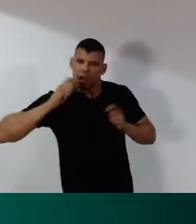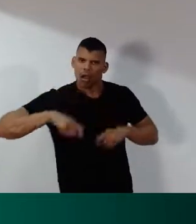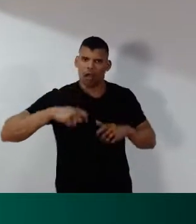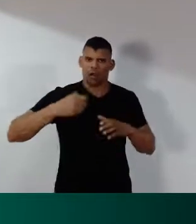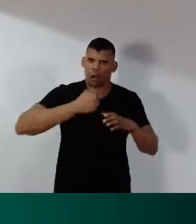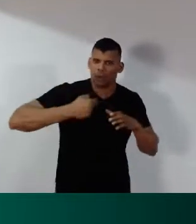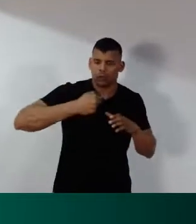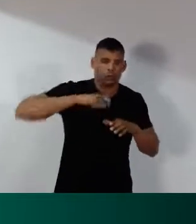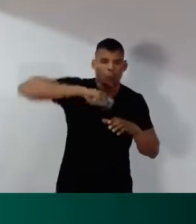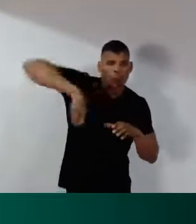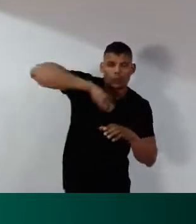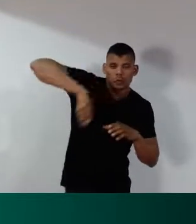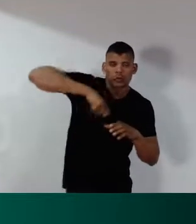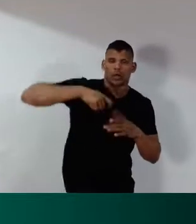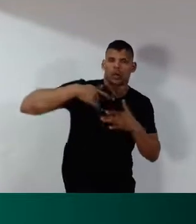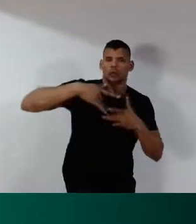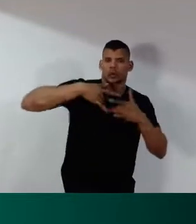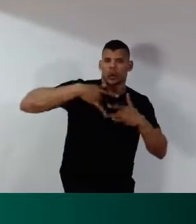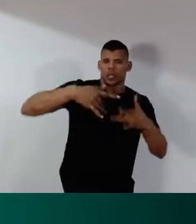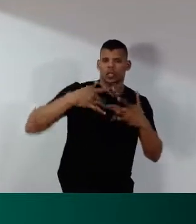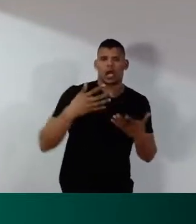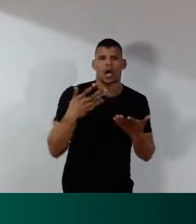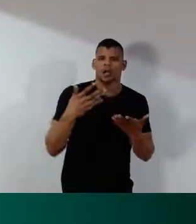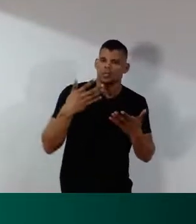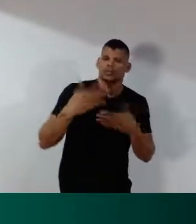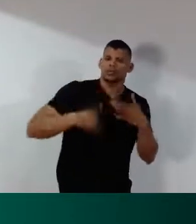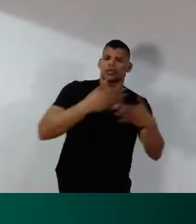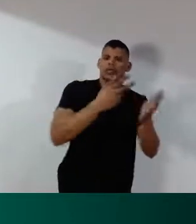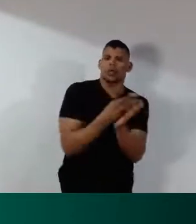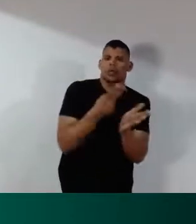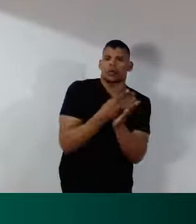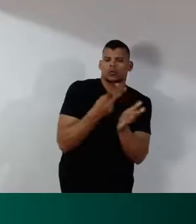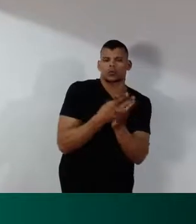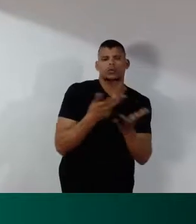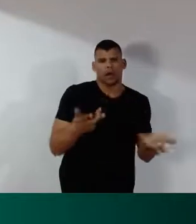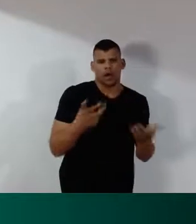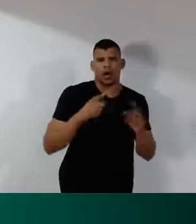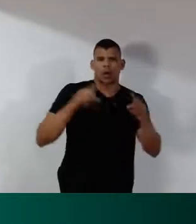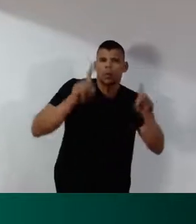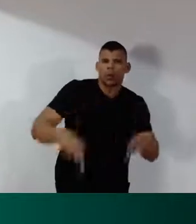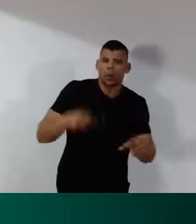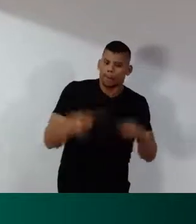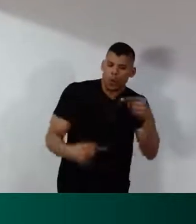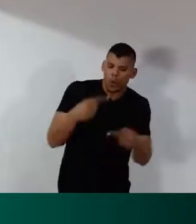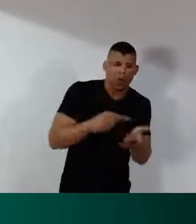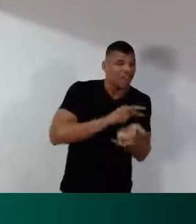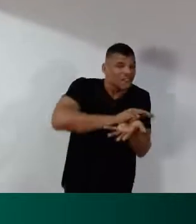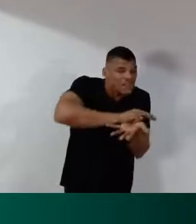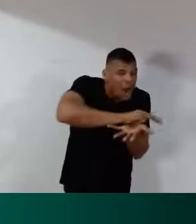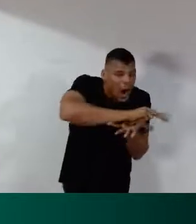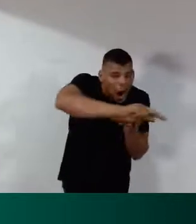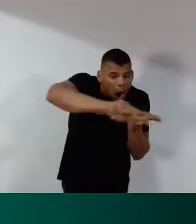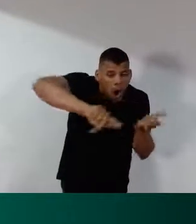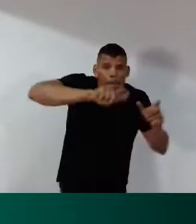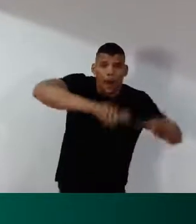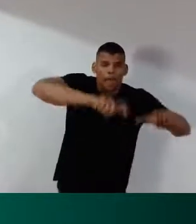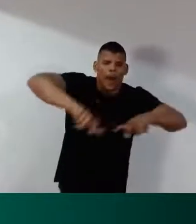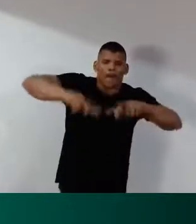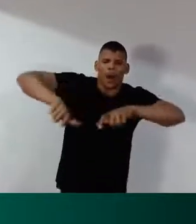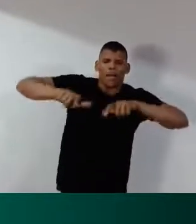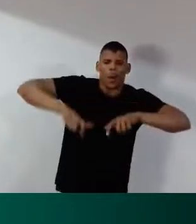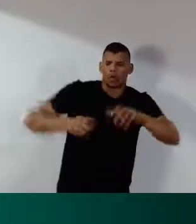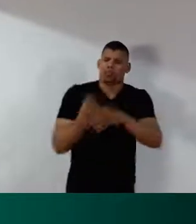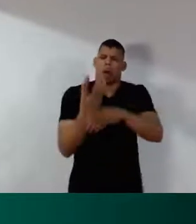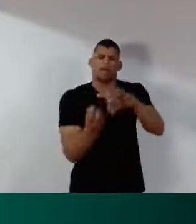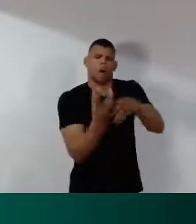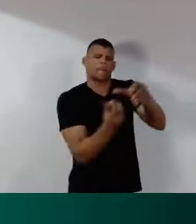lá para cozinha é para botar a cozinha para frente fazer a cozinha solidária seu projeto político de ter várias cozinha solidárias em vários bairros de